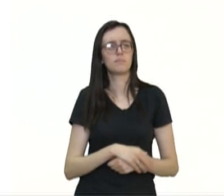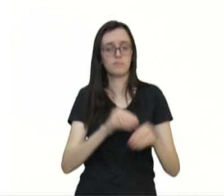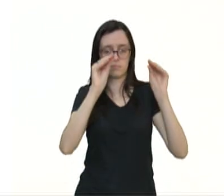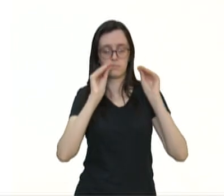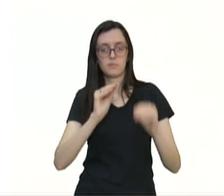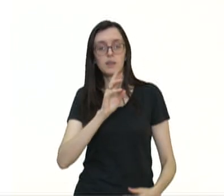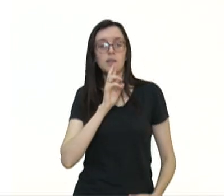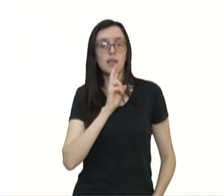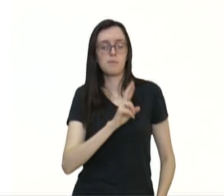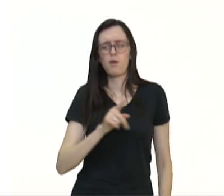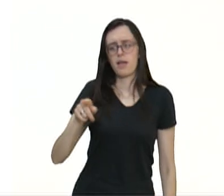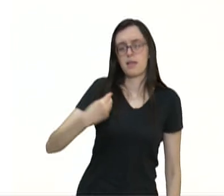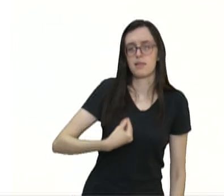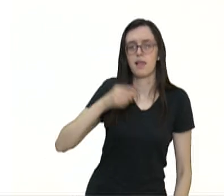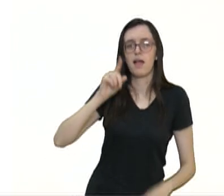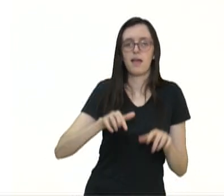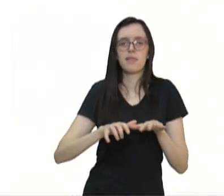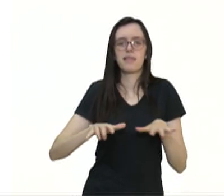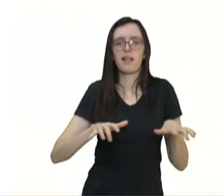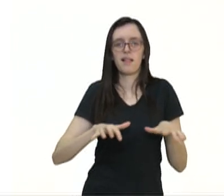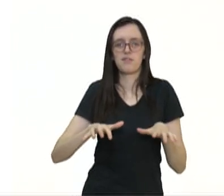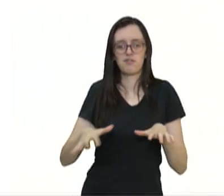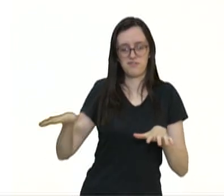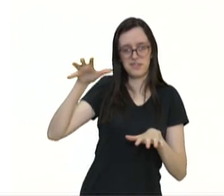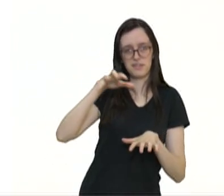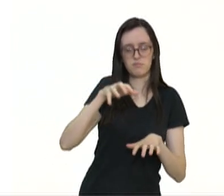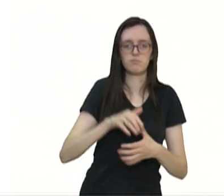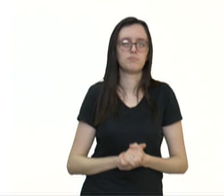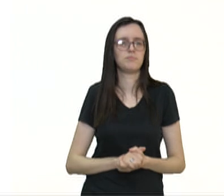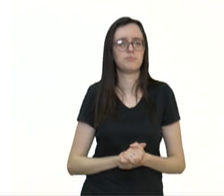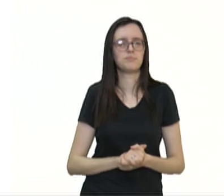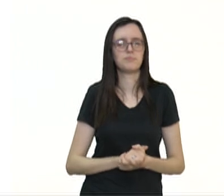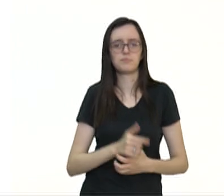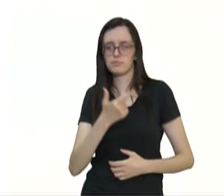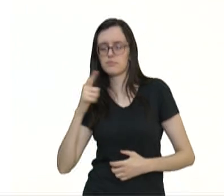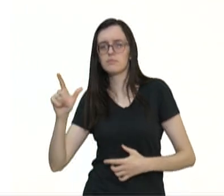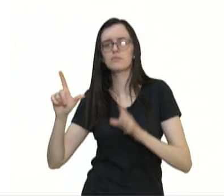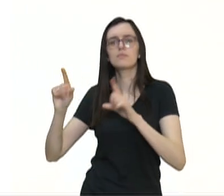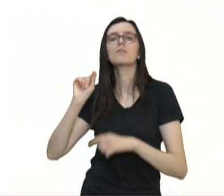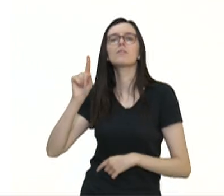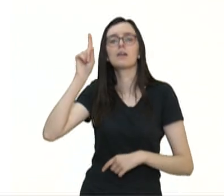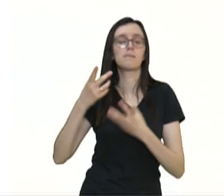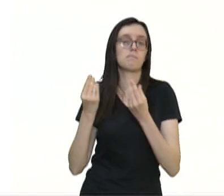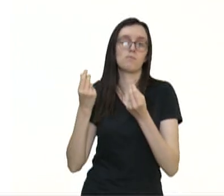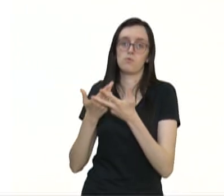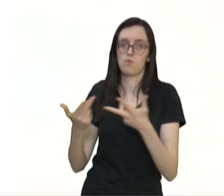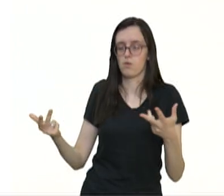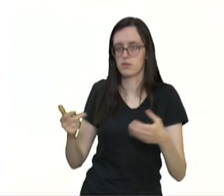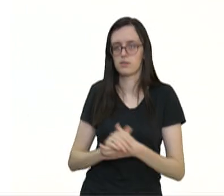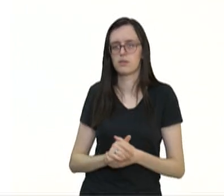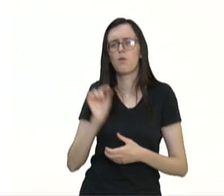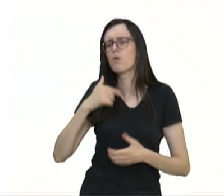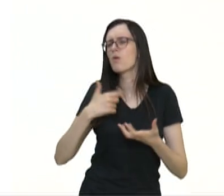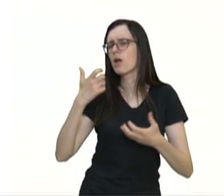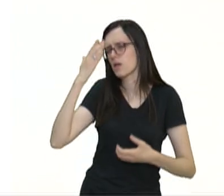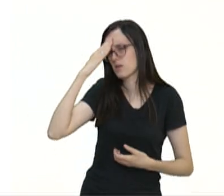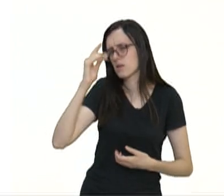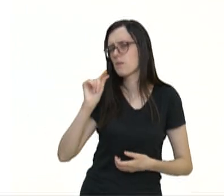keyboard. Ele está no teclado. E a outra, a lot of things, muitas coisas. O que eu quero